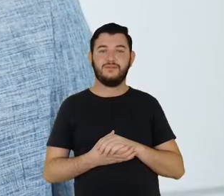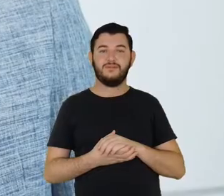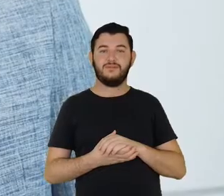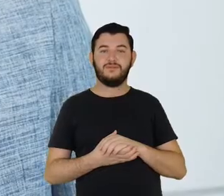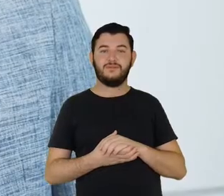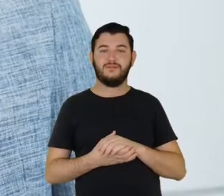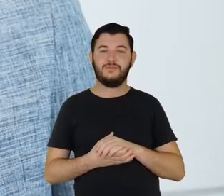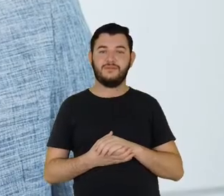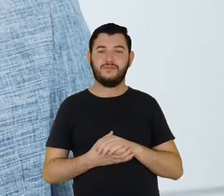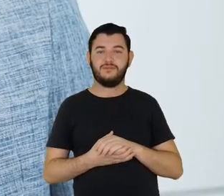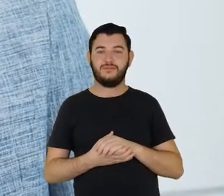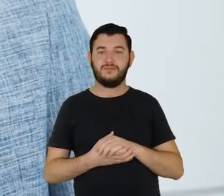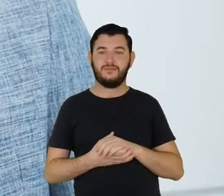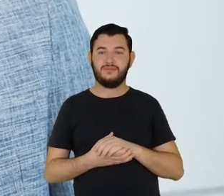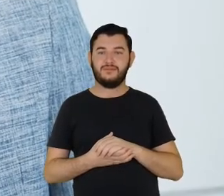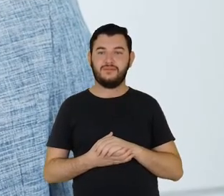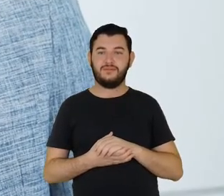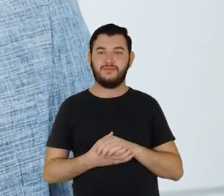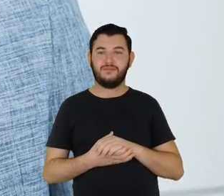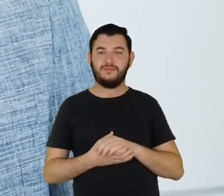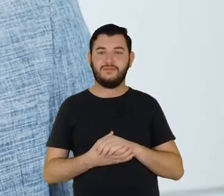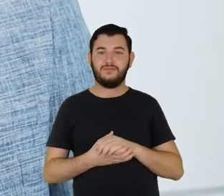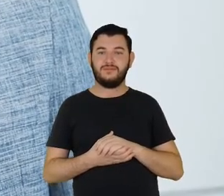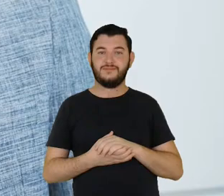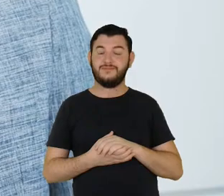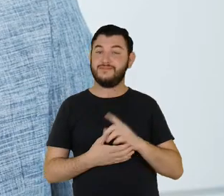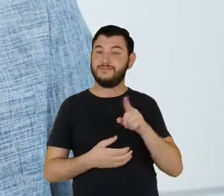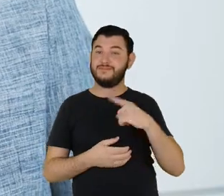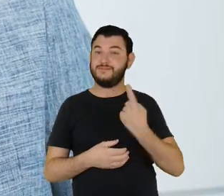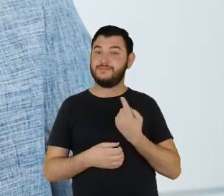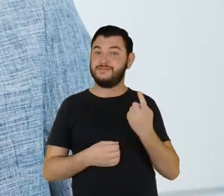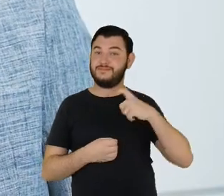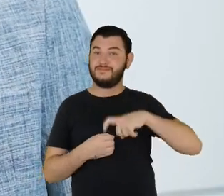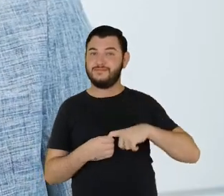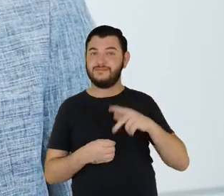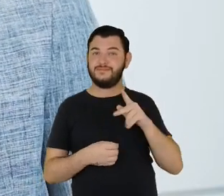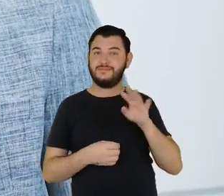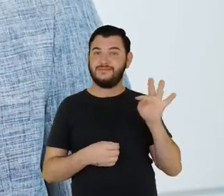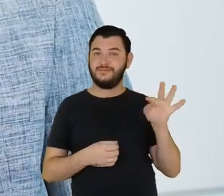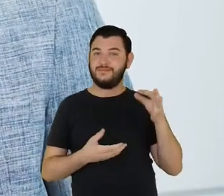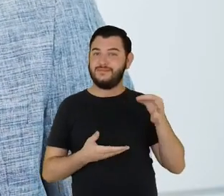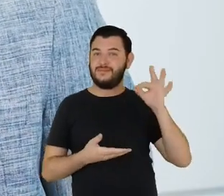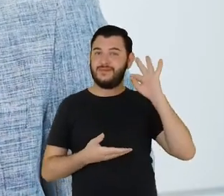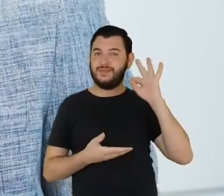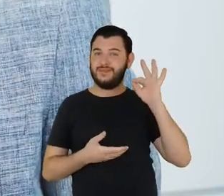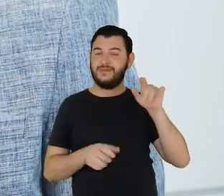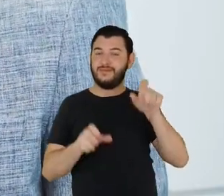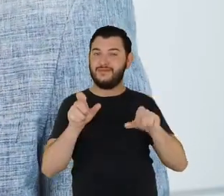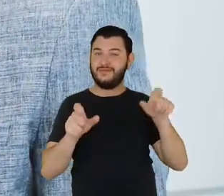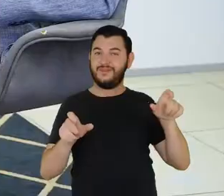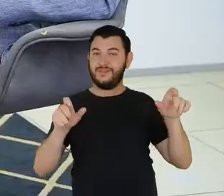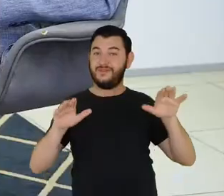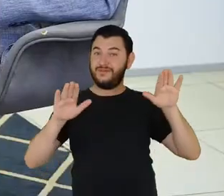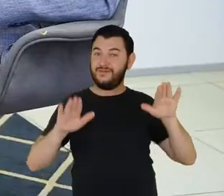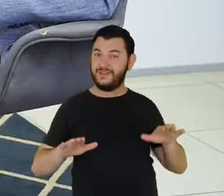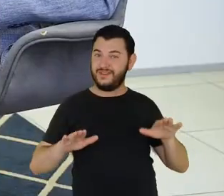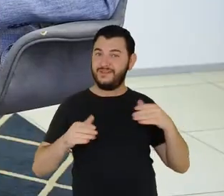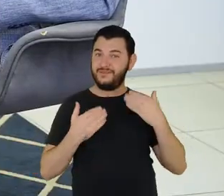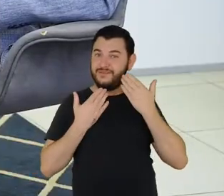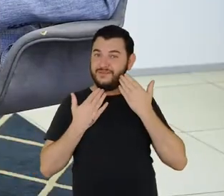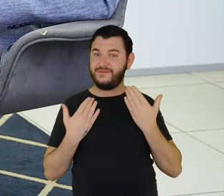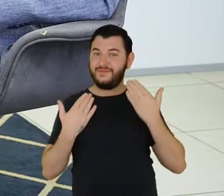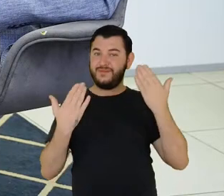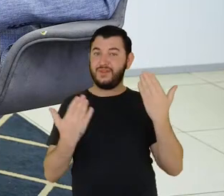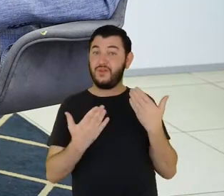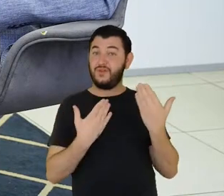É isso aí, estamos de volta aqui no Café PT. Muito obrigado pela sua companhia. Hoje estamos conversando com o ator José de Abreu. Vamos falar um pouquinho sobre o